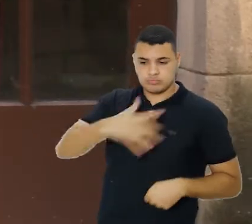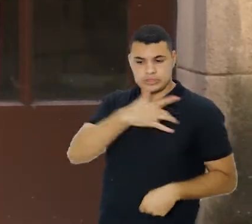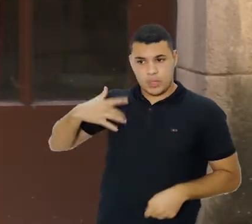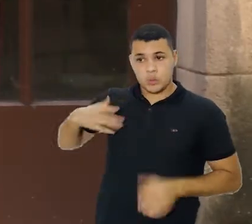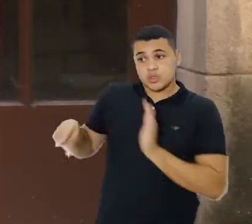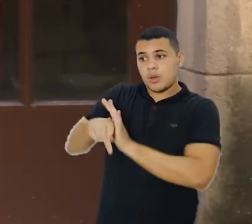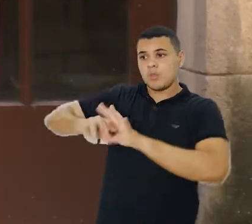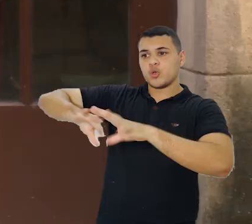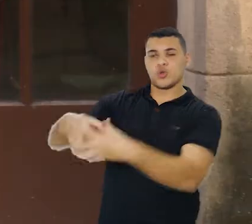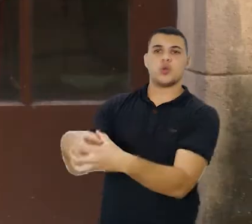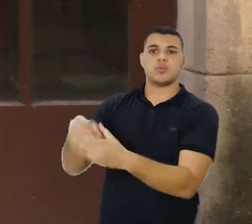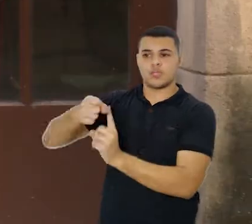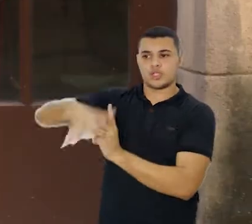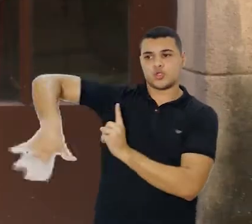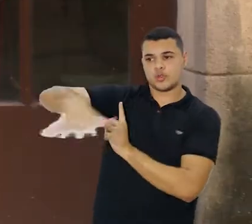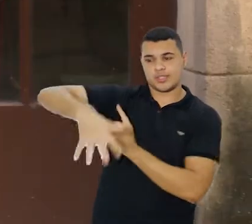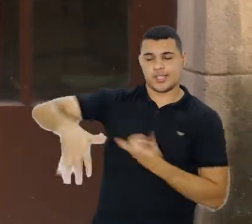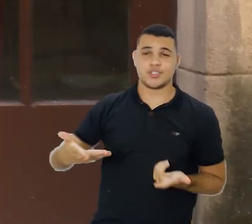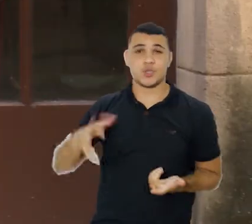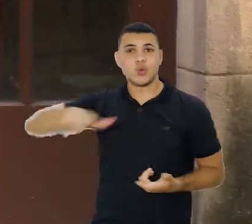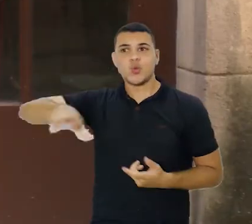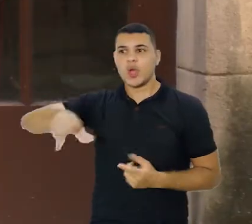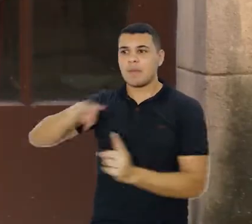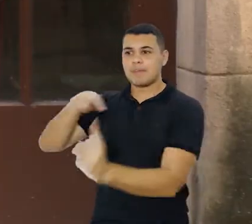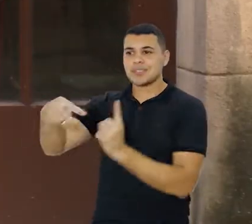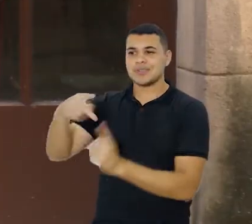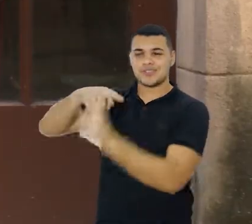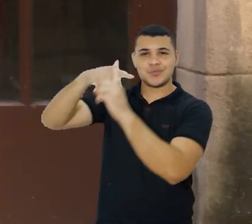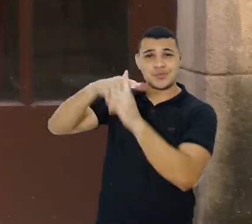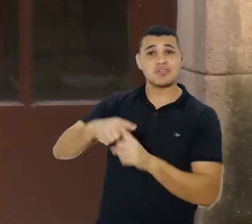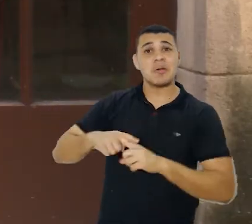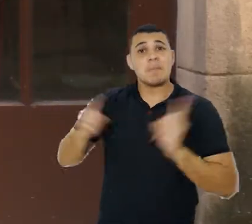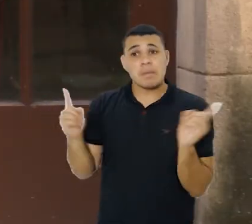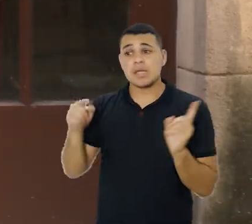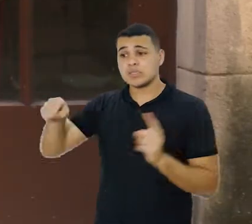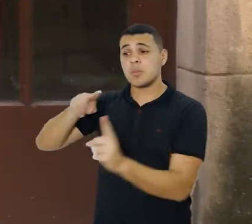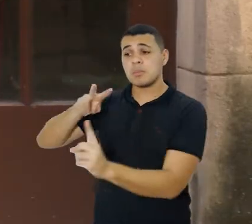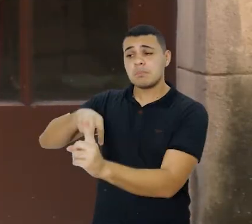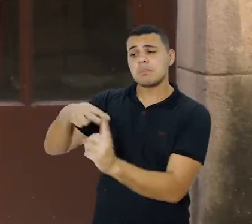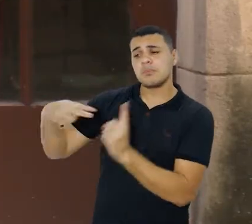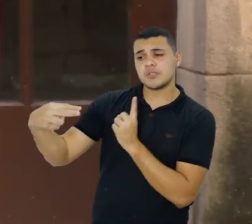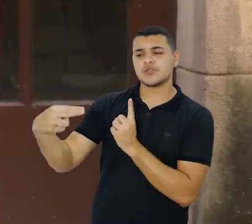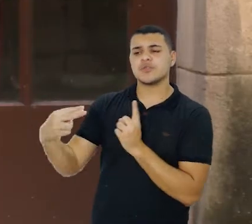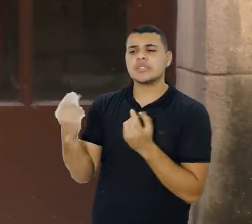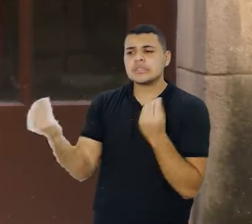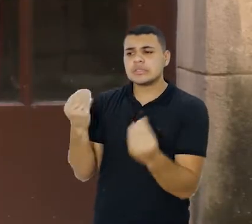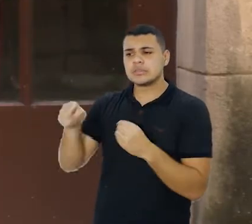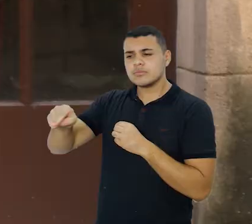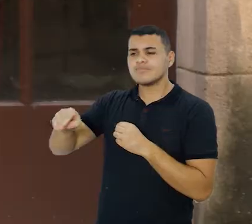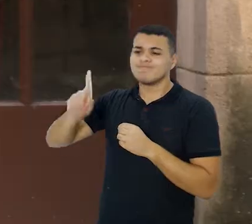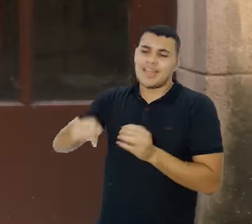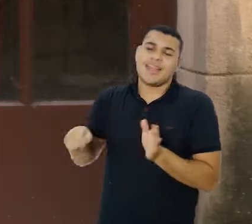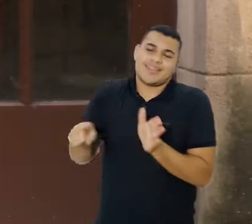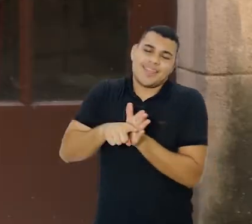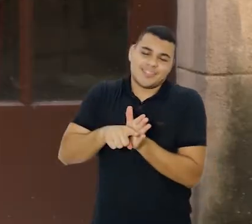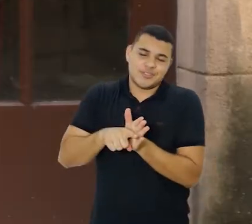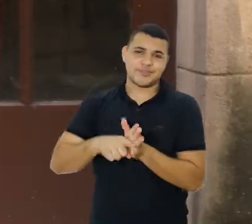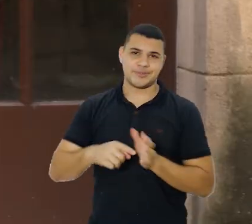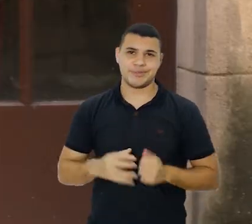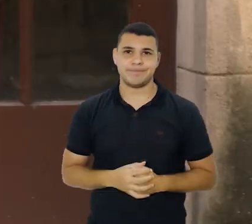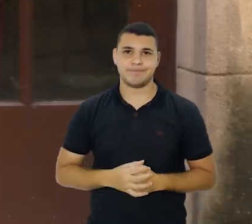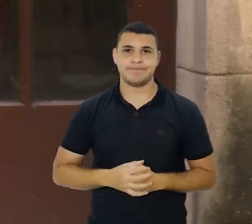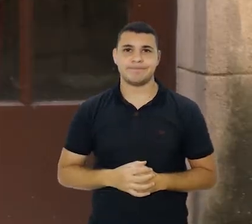saúde das populações, não numa perspectiva, digamos, positiva, tá? Mas numa perspectiva, de certo modo, a gente pode dizer